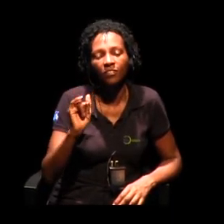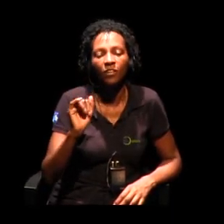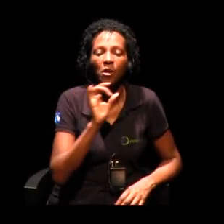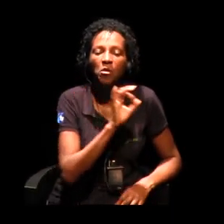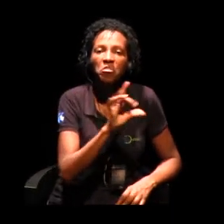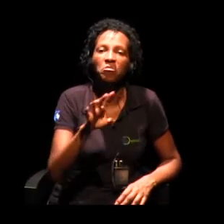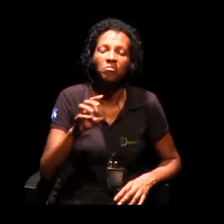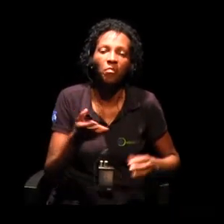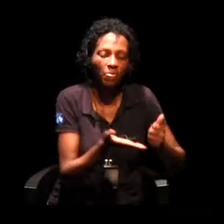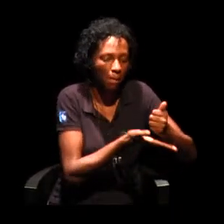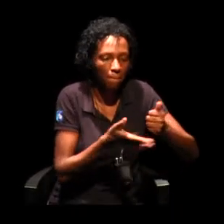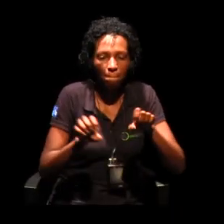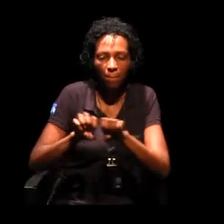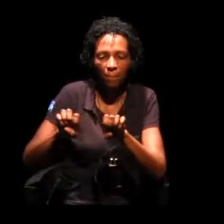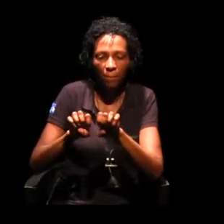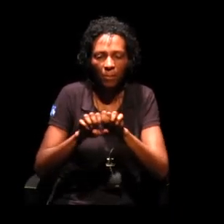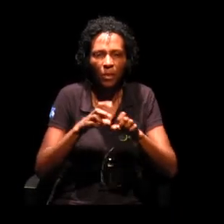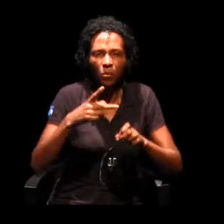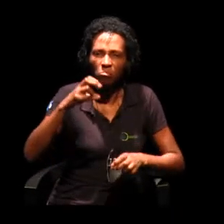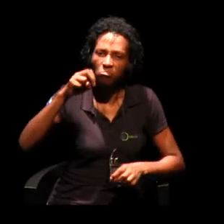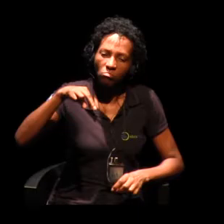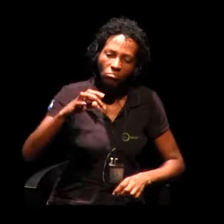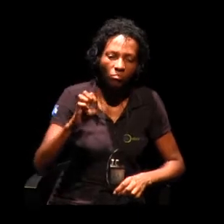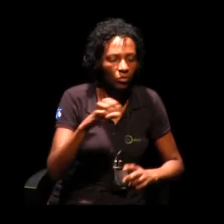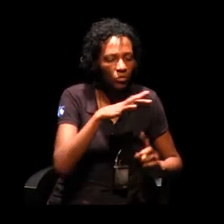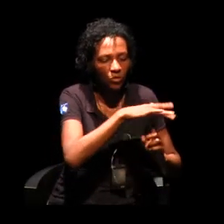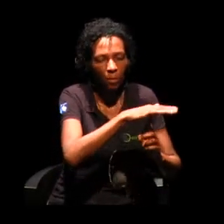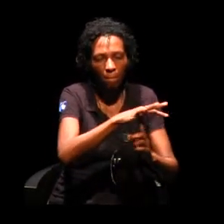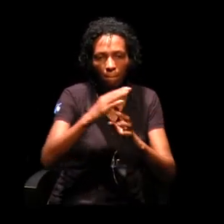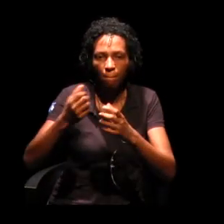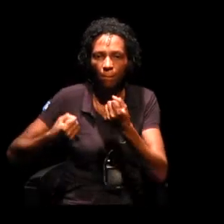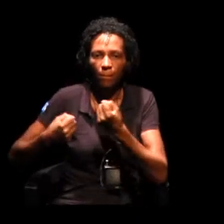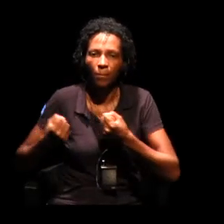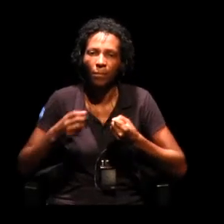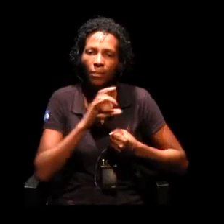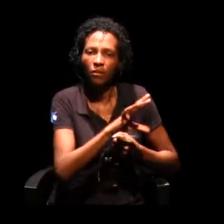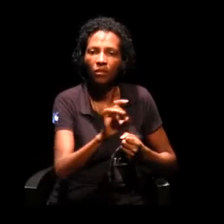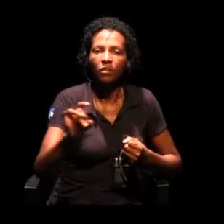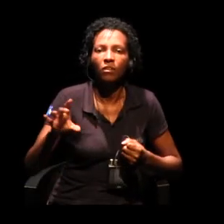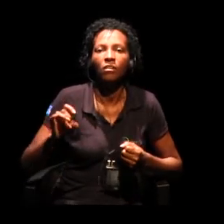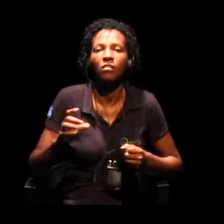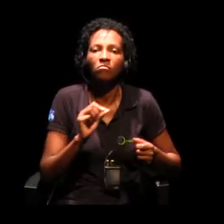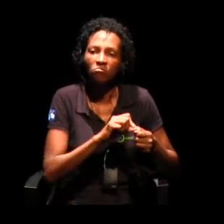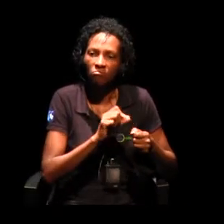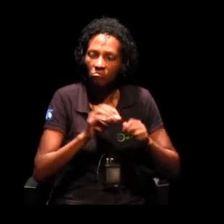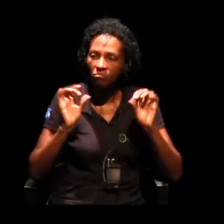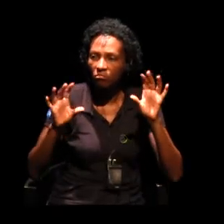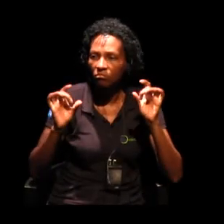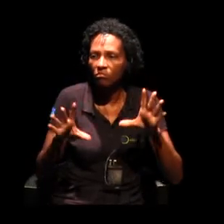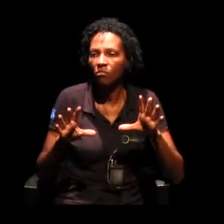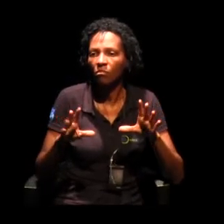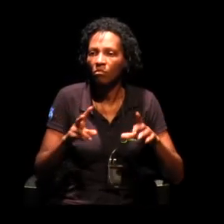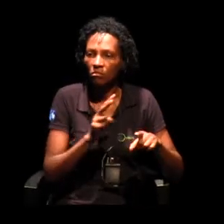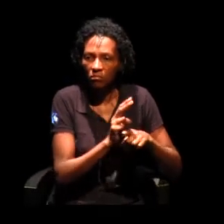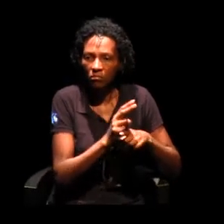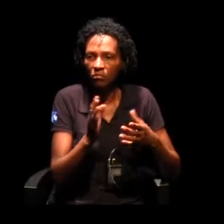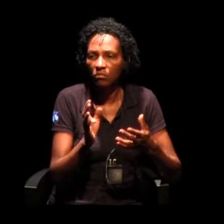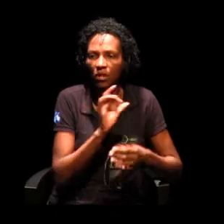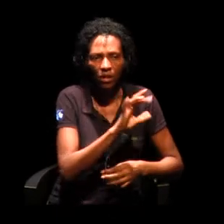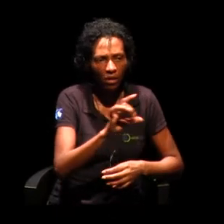tipologias, cada uma para cada uma das infraestruturas, pontes, parques para carros. Cada um desses